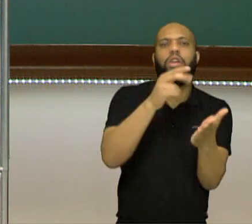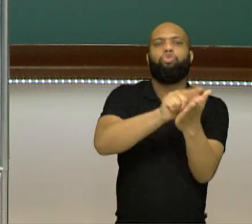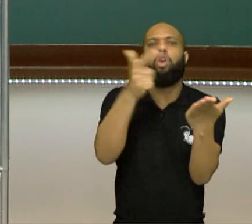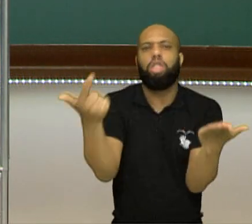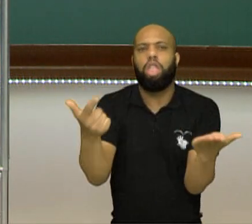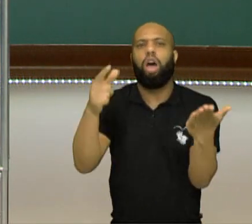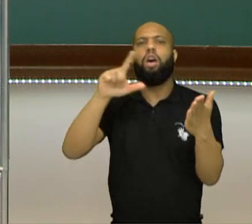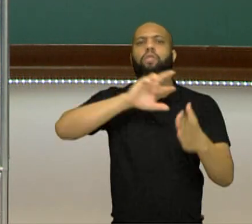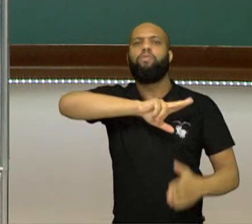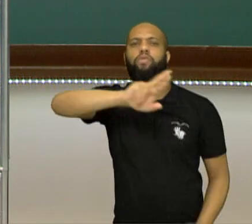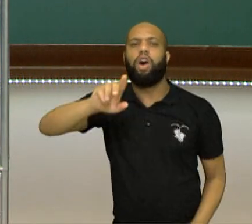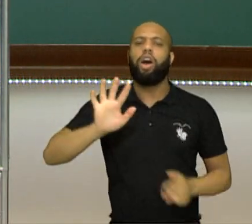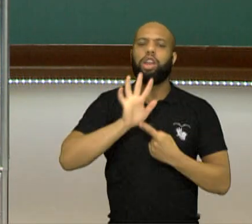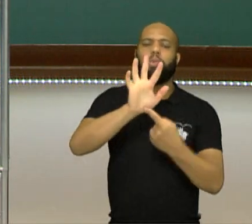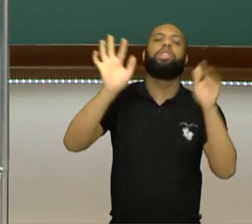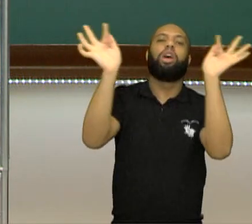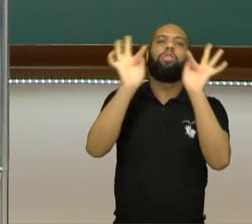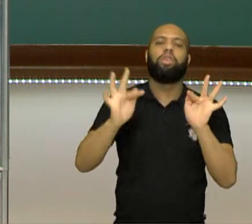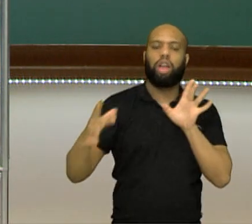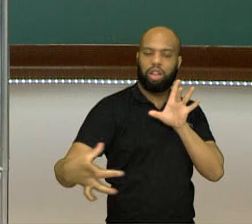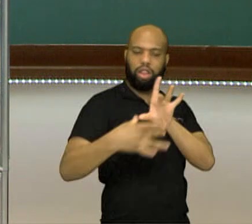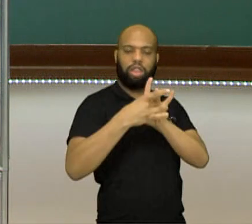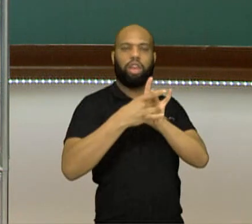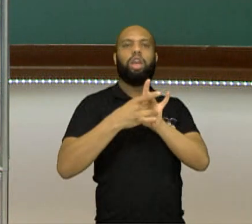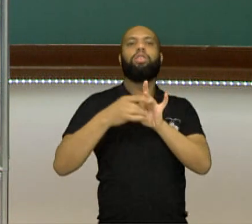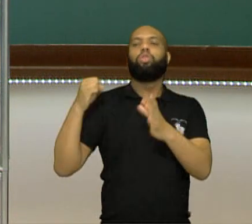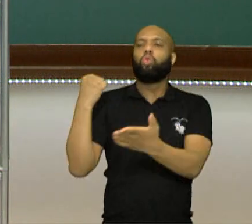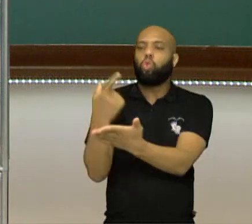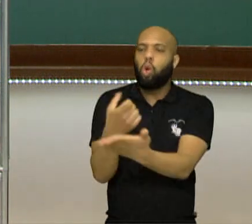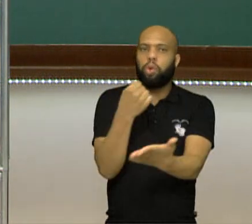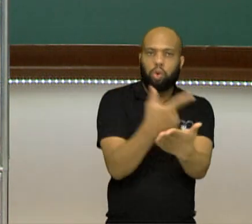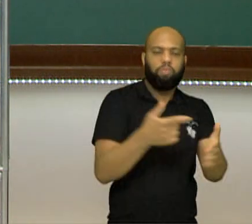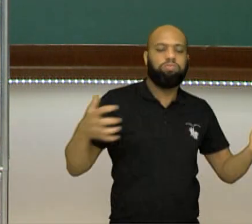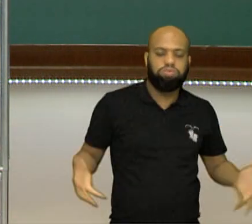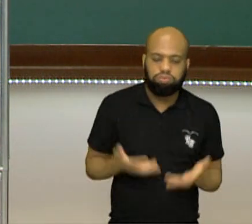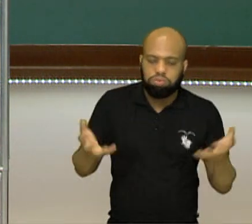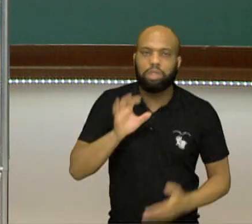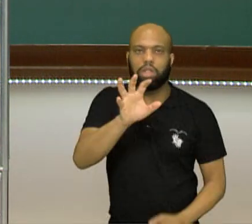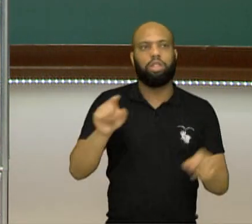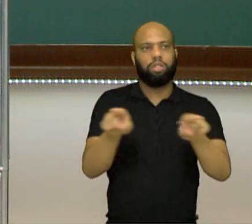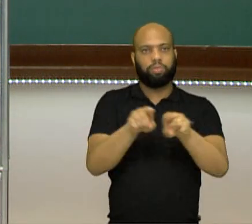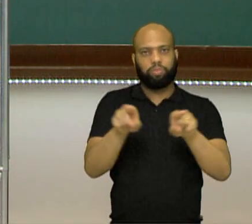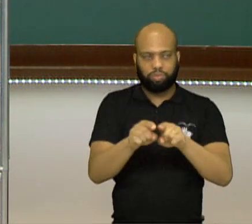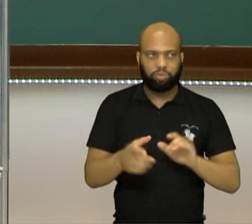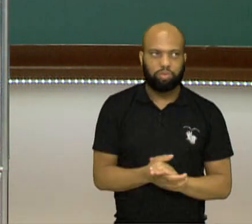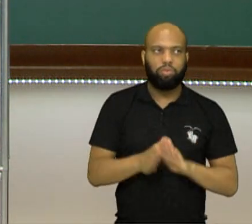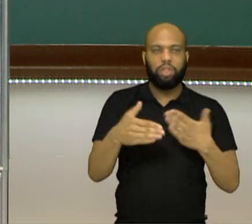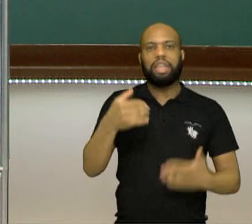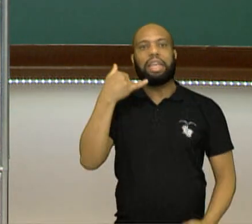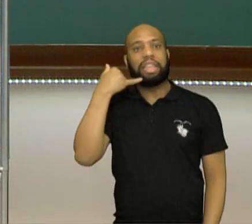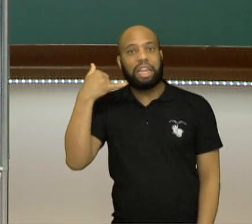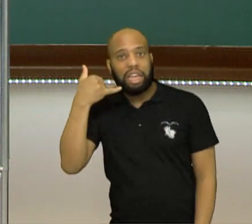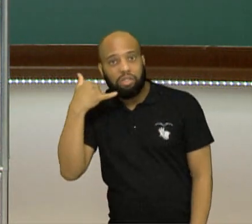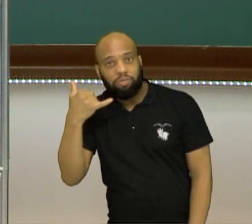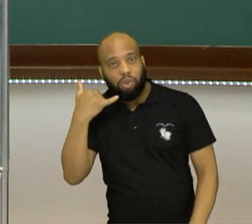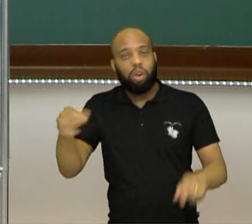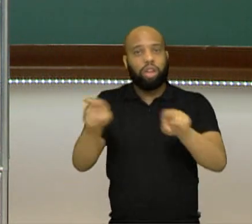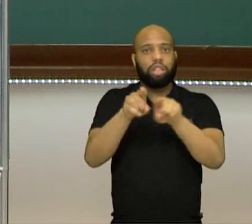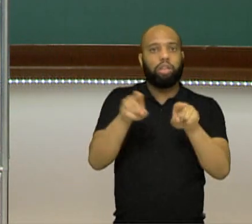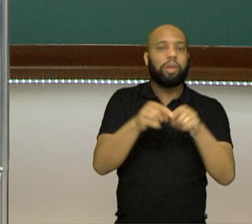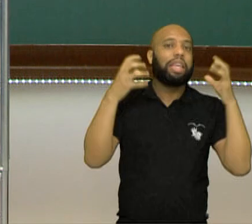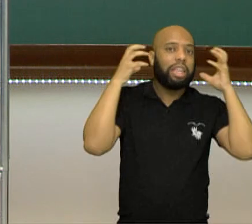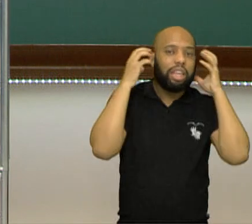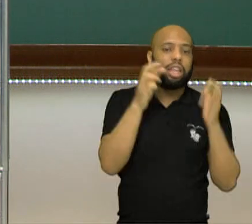a felicidade ligada ao consumo, a comprar mercadorias, cada vez mais mercadorias. Então, telefone e o rádio se popularizando